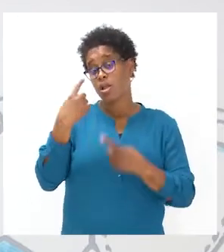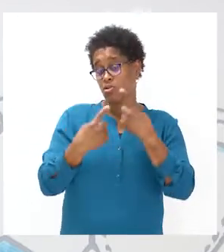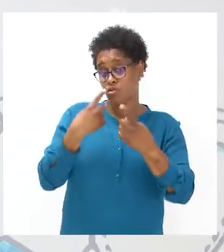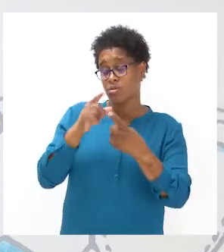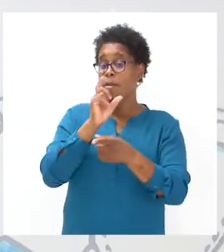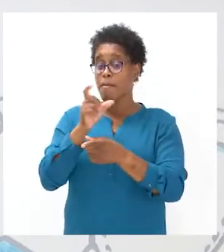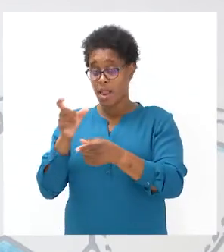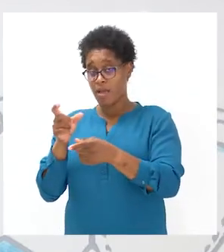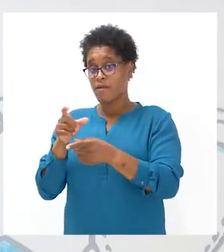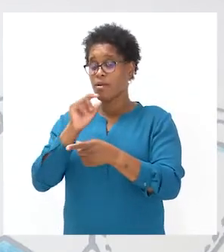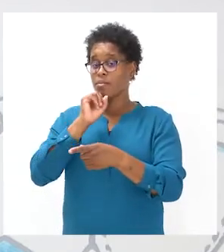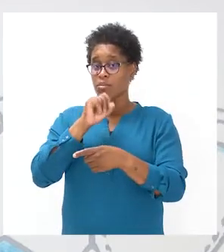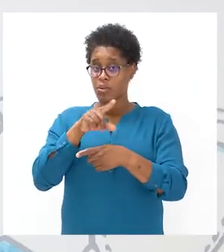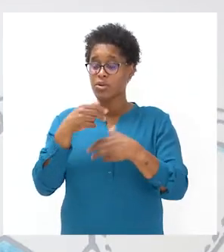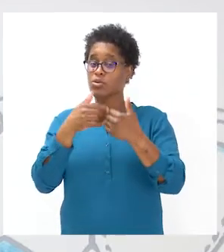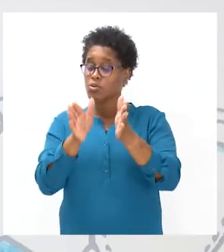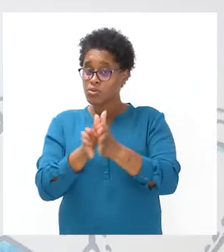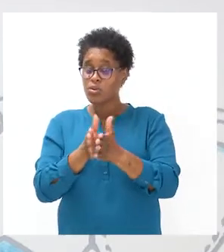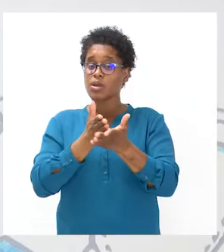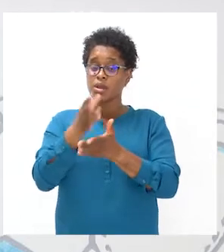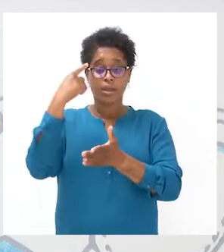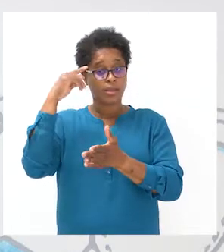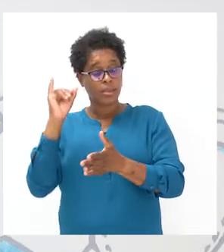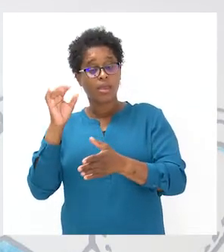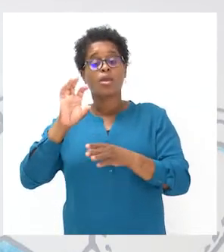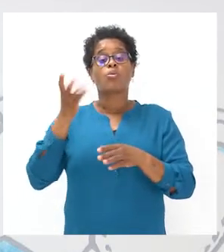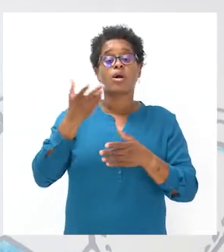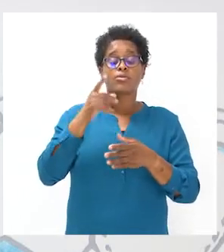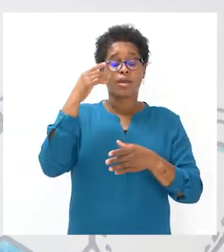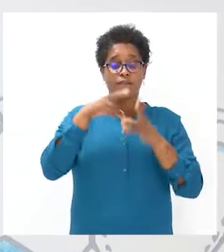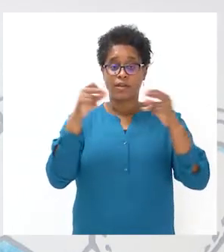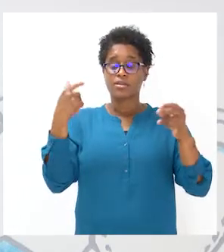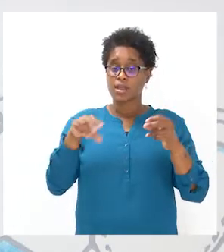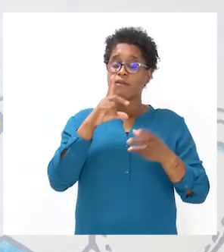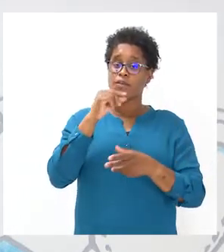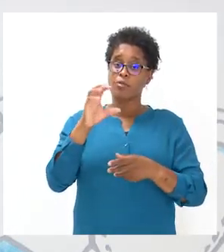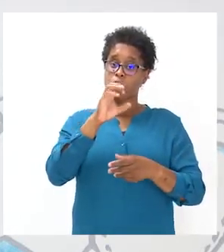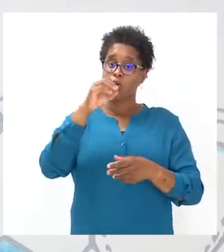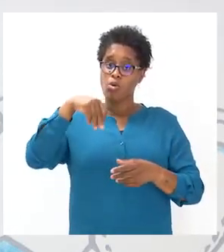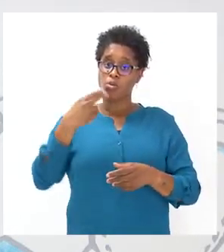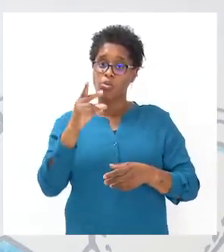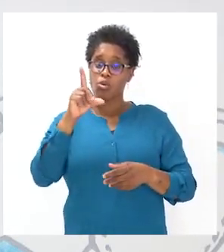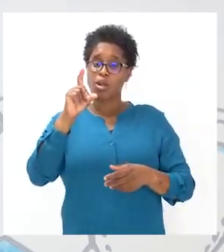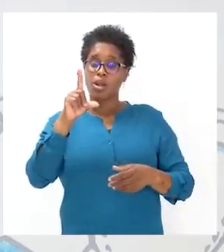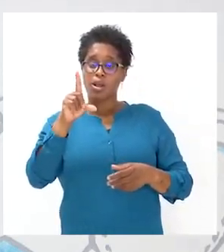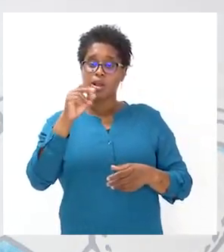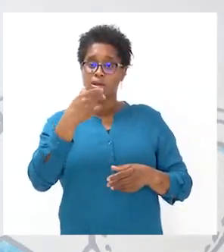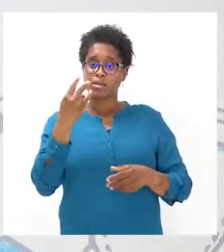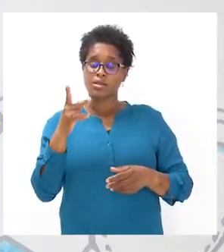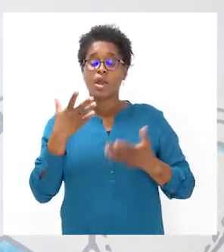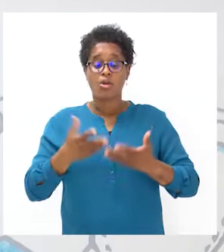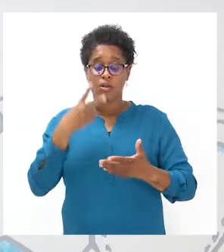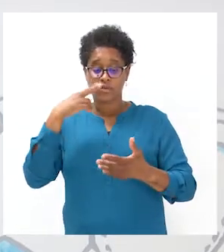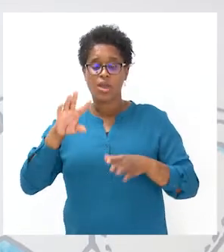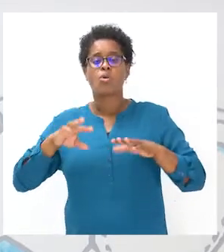expressões para complementar a ideia onde a frase tem o verbo copulativo, não é? Então vejamos agora qual